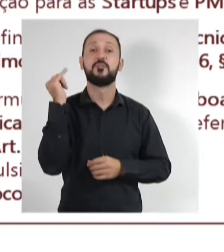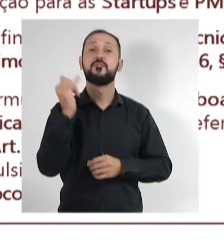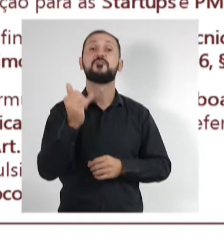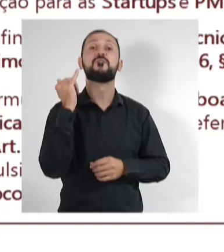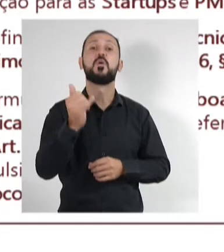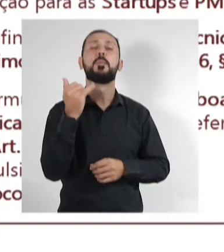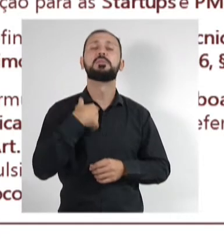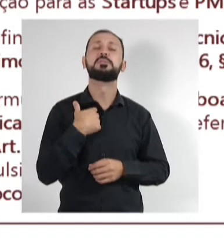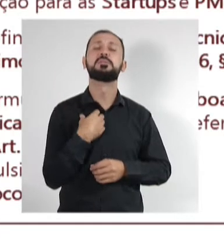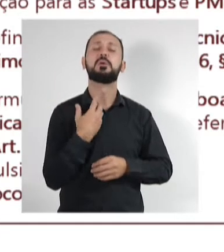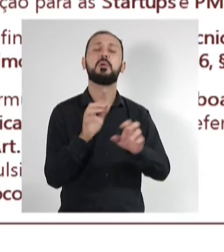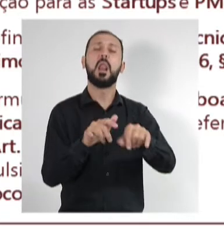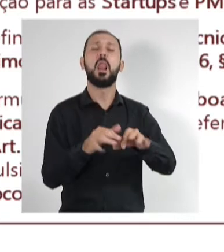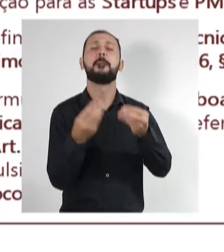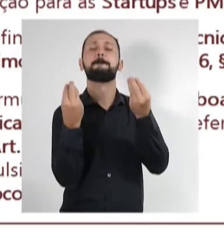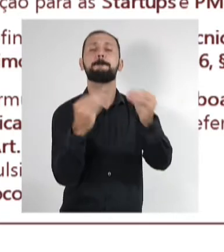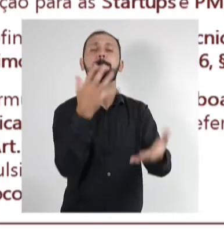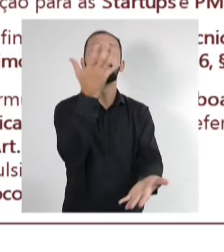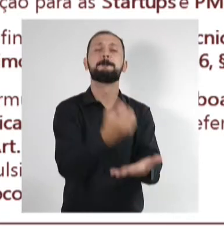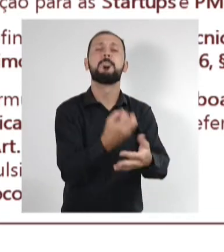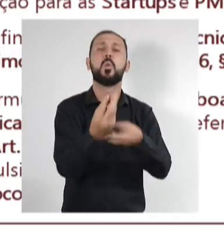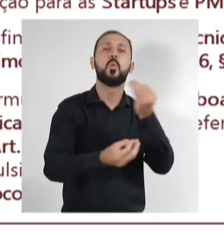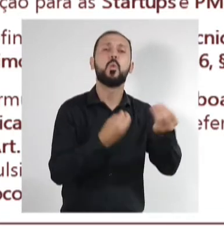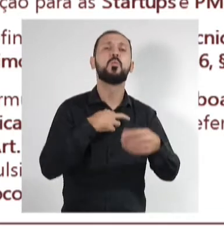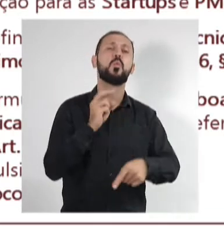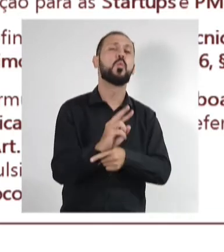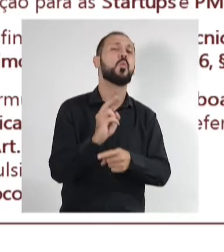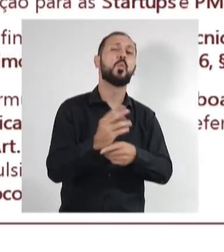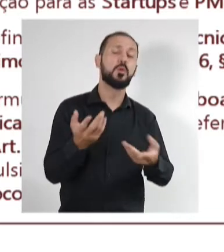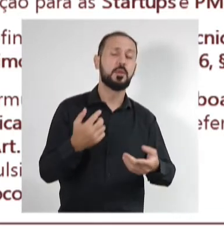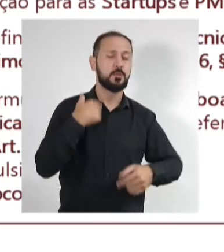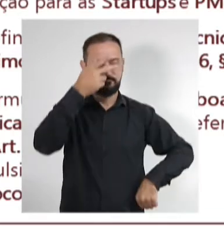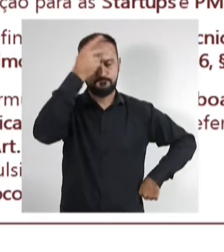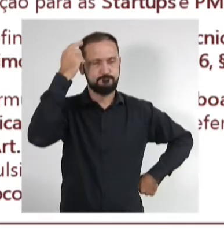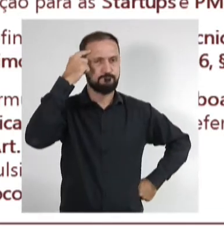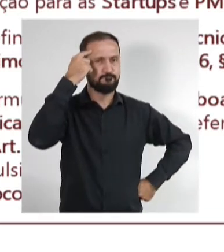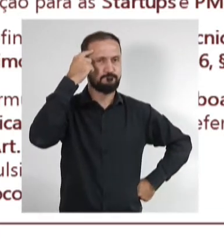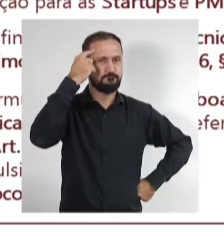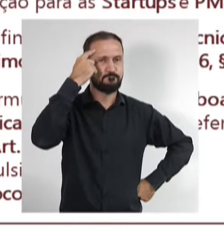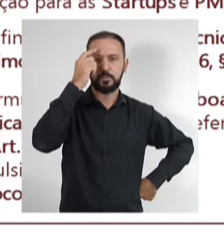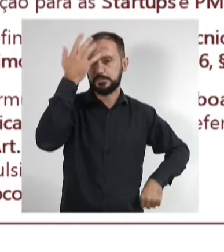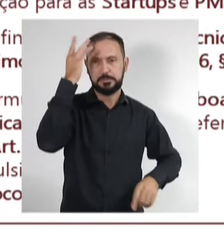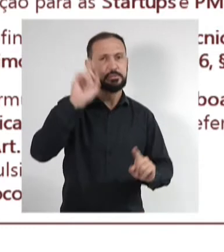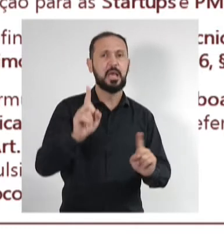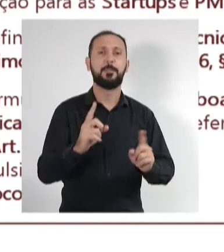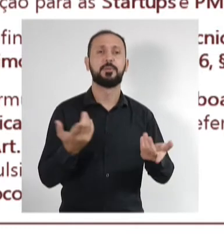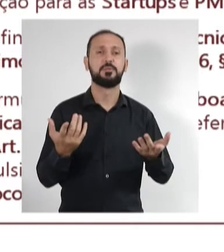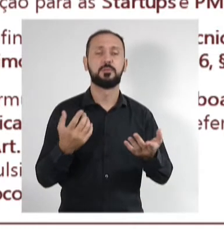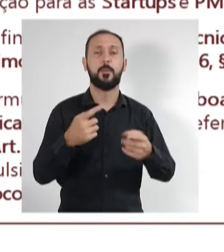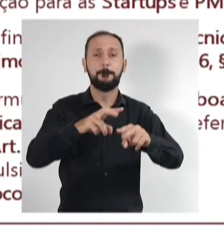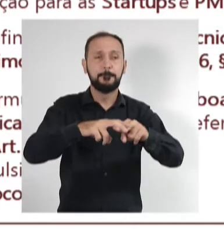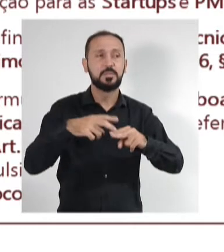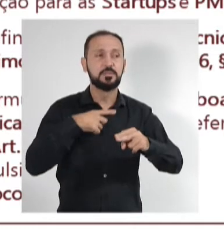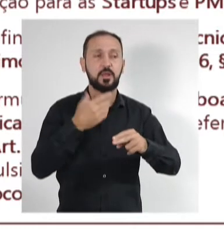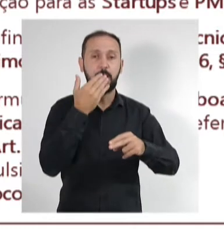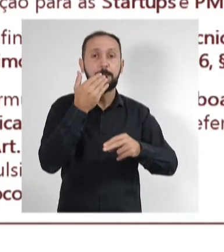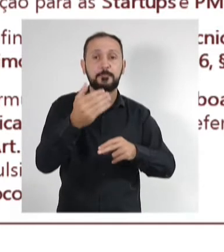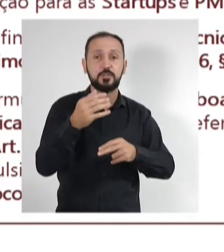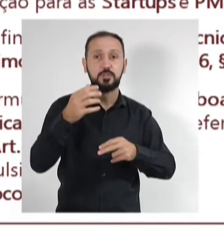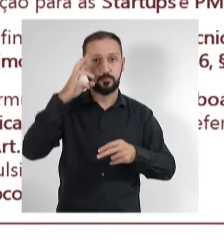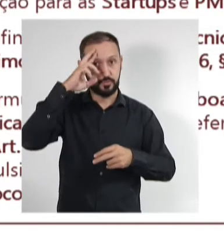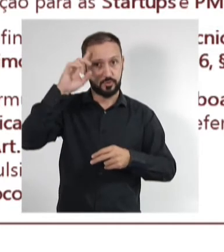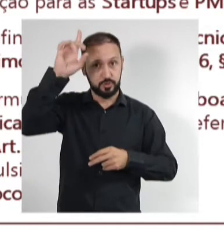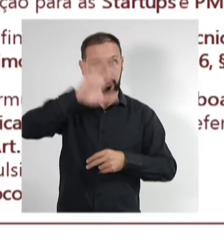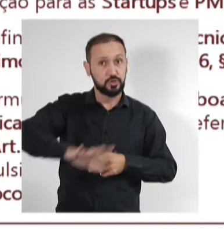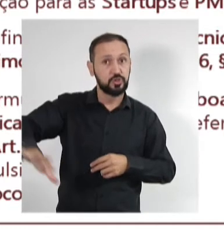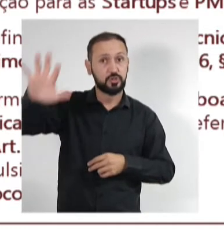são tratados os seus dados. Isso é legítimo, as pessoas realmente não sabem as nuances disso. Então, a gente tem um período de vacatio legis para a Autoridade Nacional